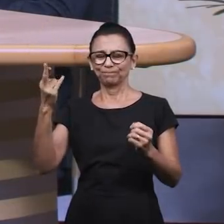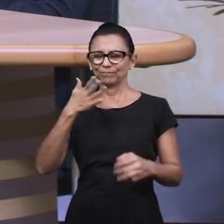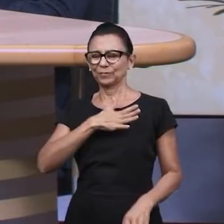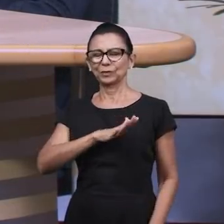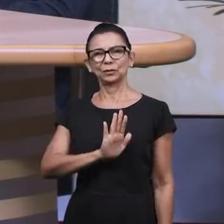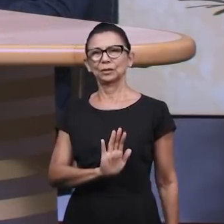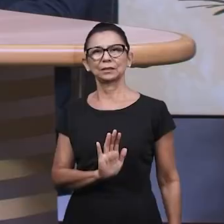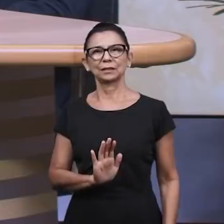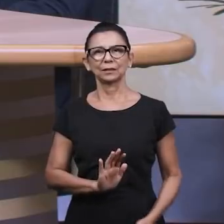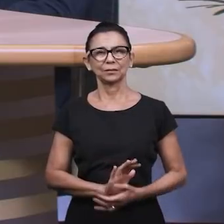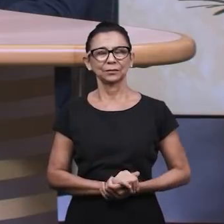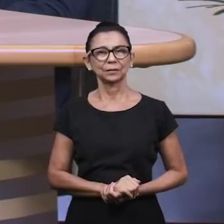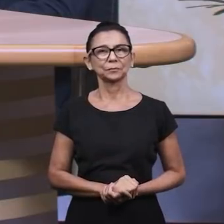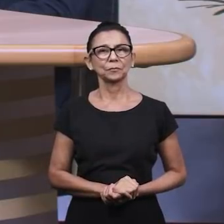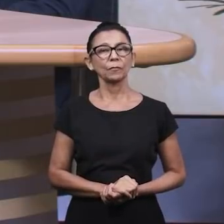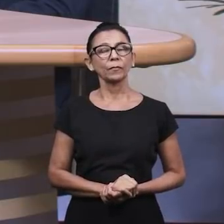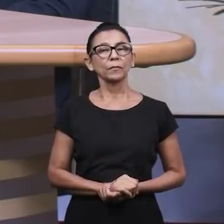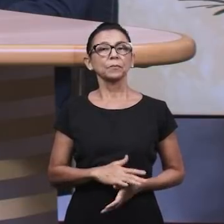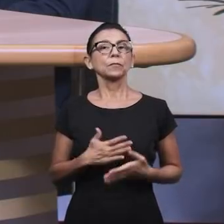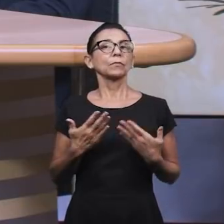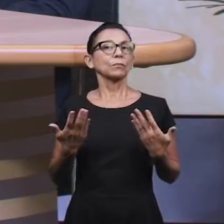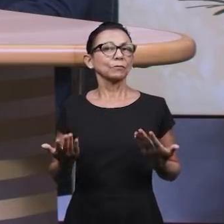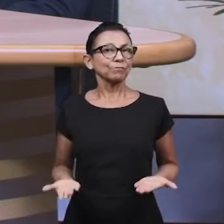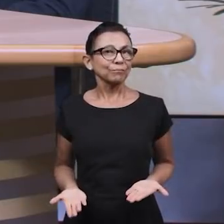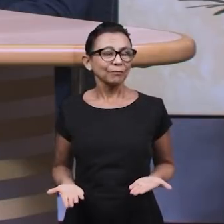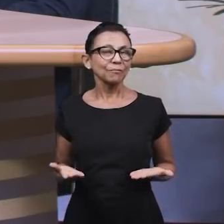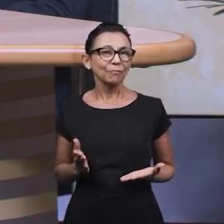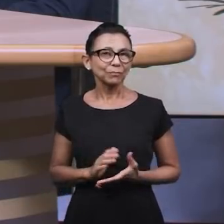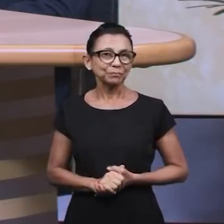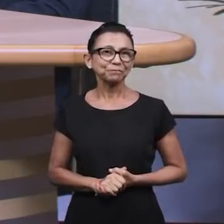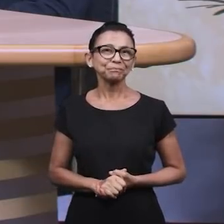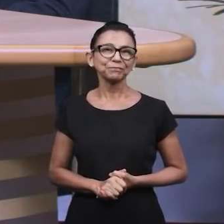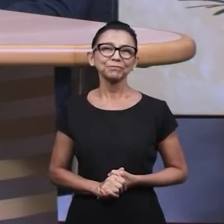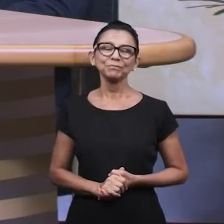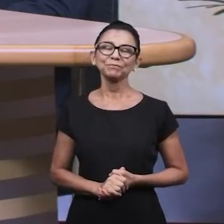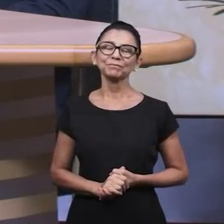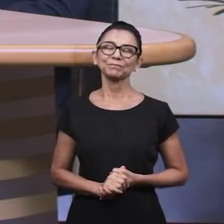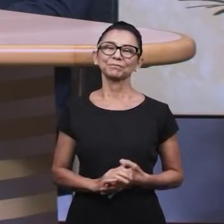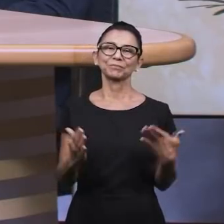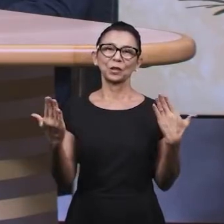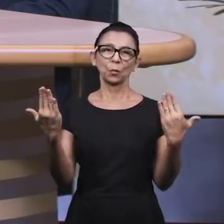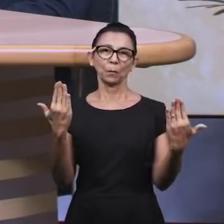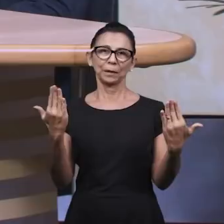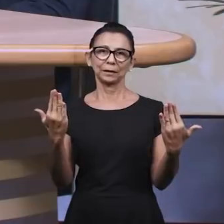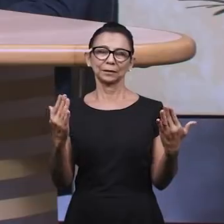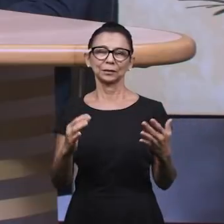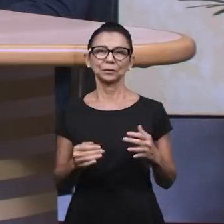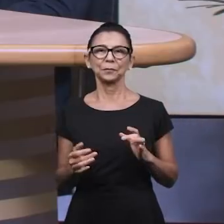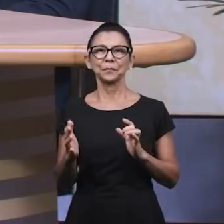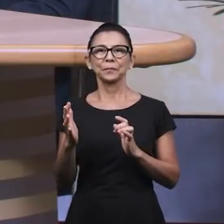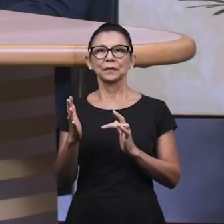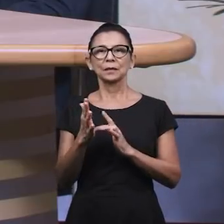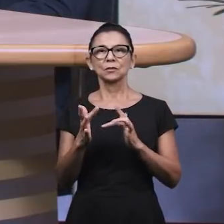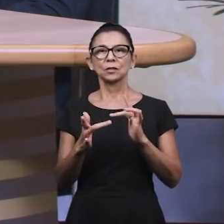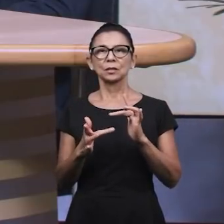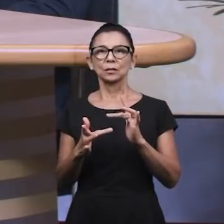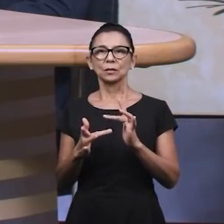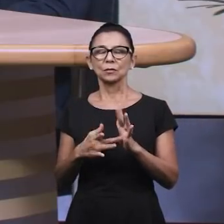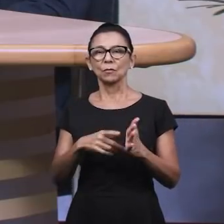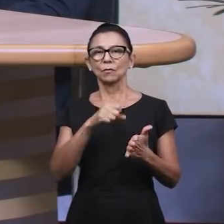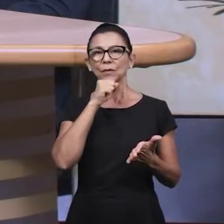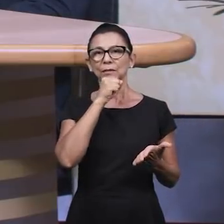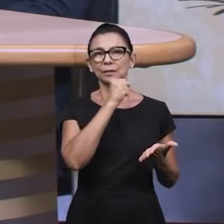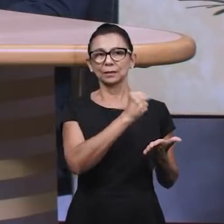ele como homem enfrentando tudo isso, né? Então isso era a condição, a tipologia de Jesus no Velho Testamento